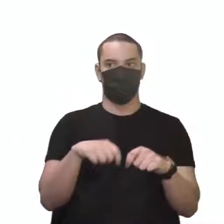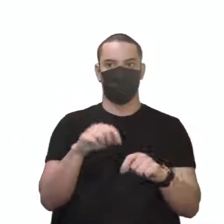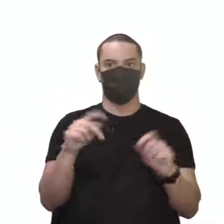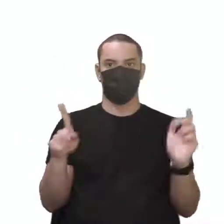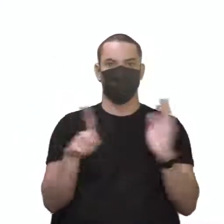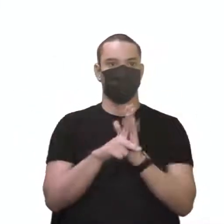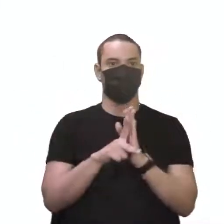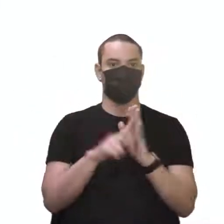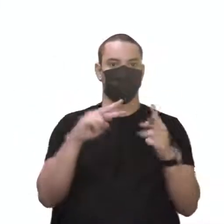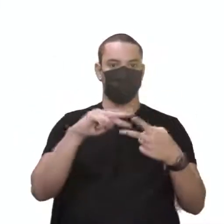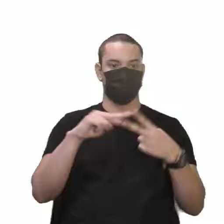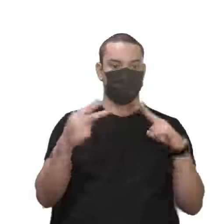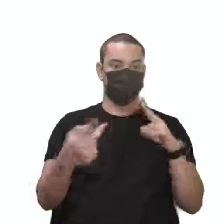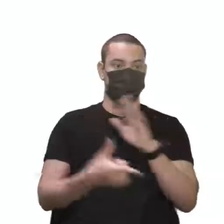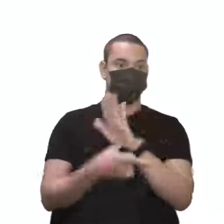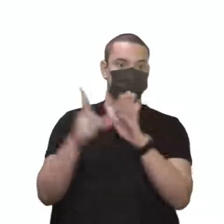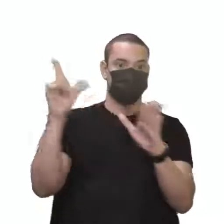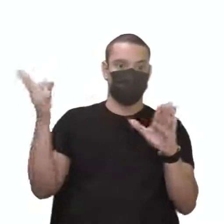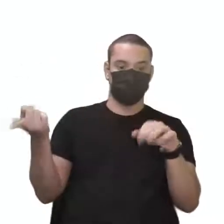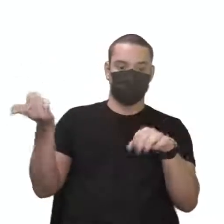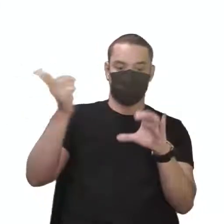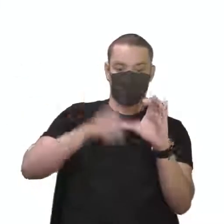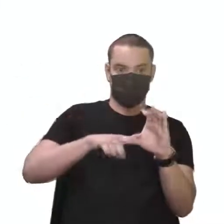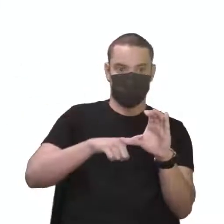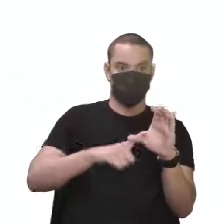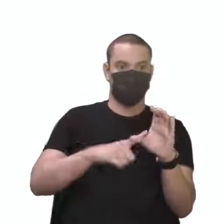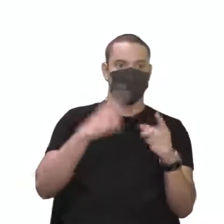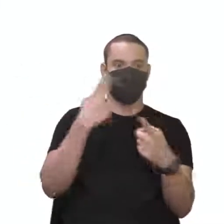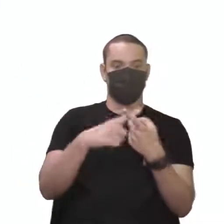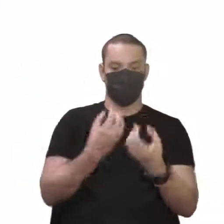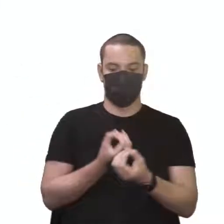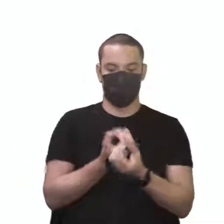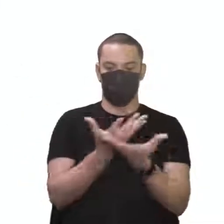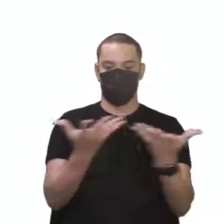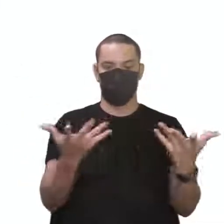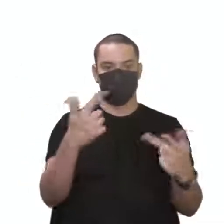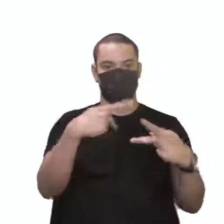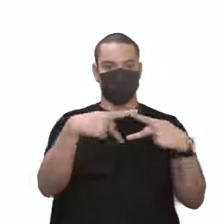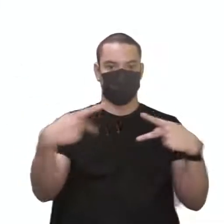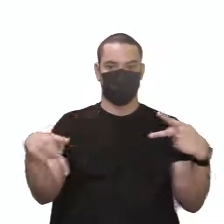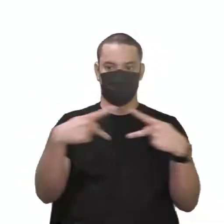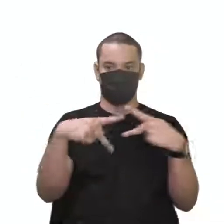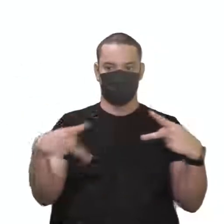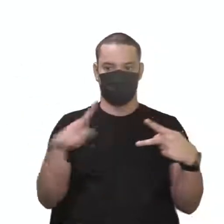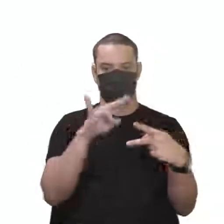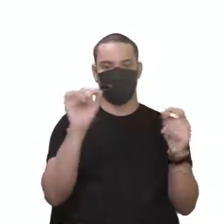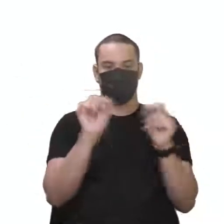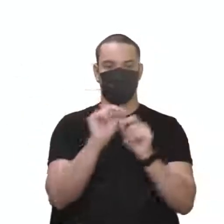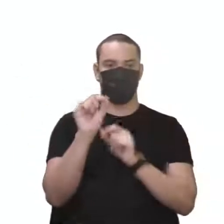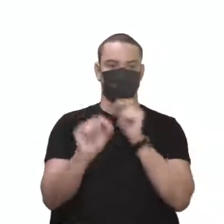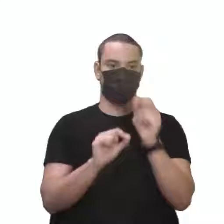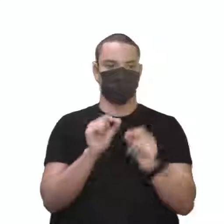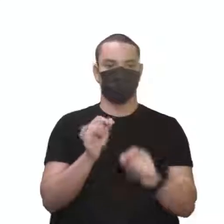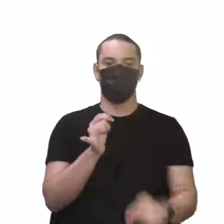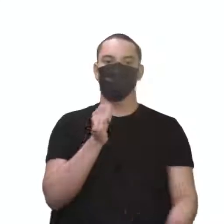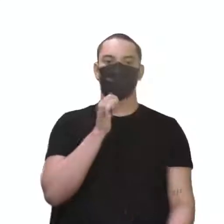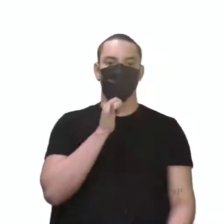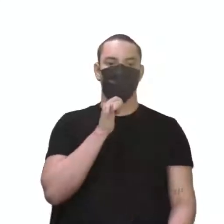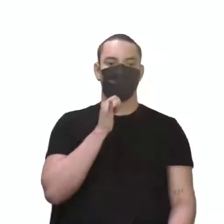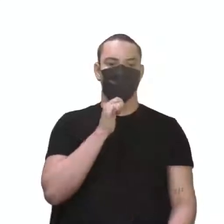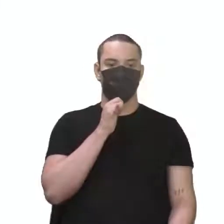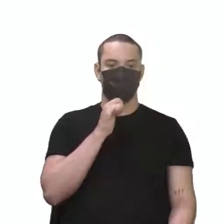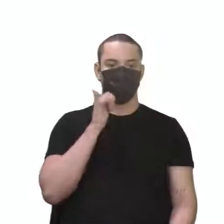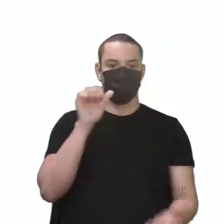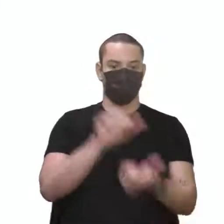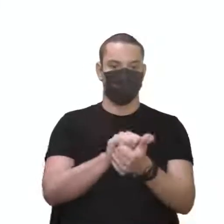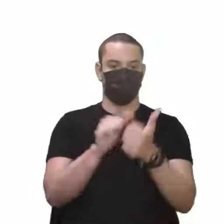gene que foi introduzido aqui, ó, produzir uma proteína que vai fazer a recuperação, por exemplo,